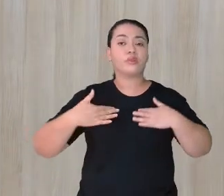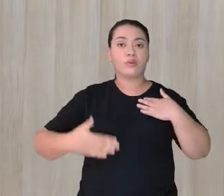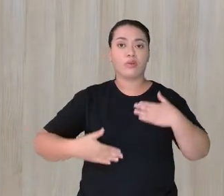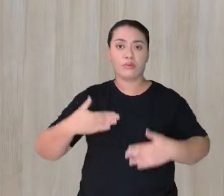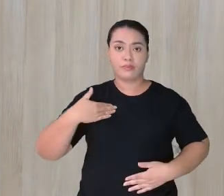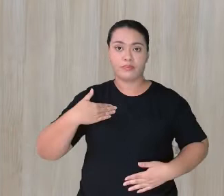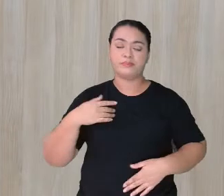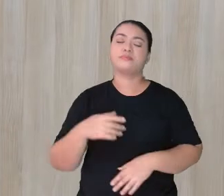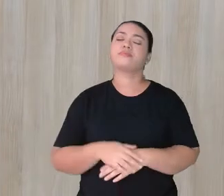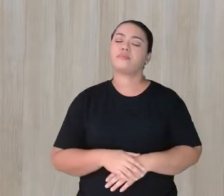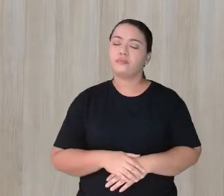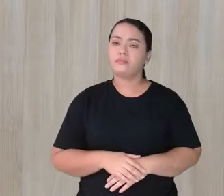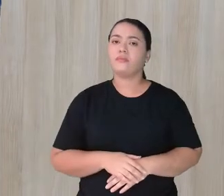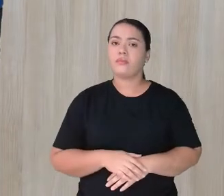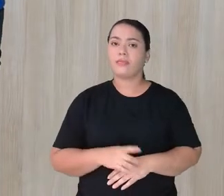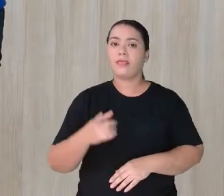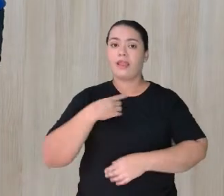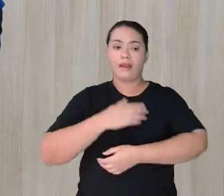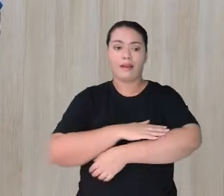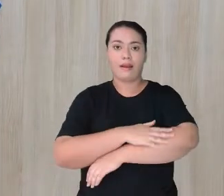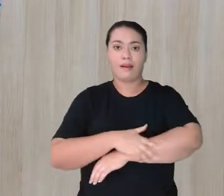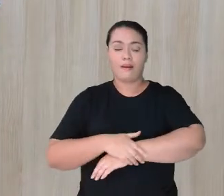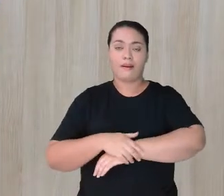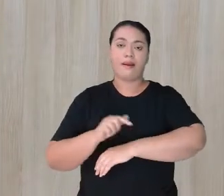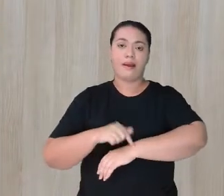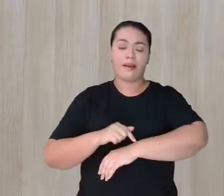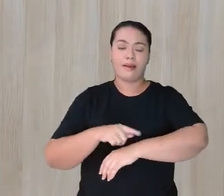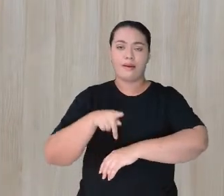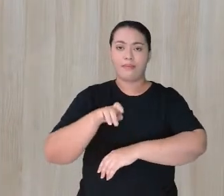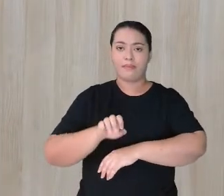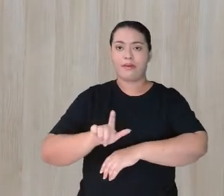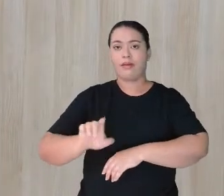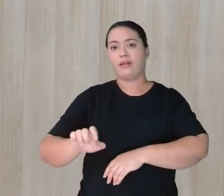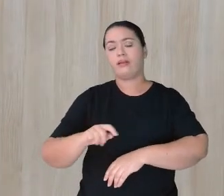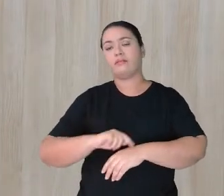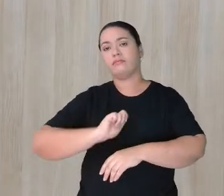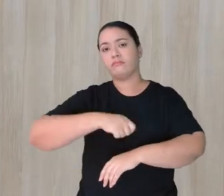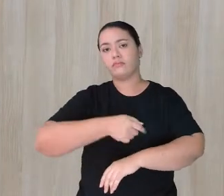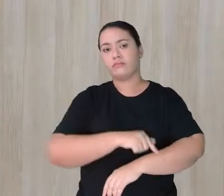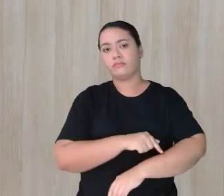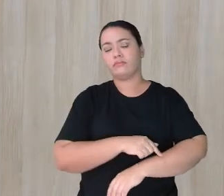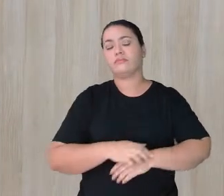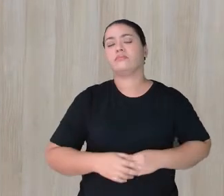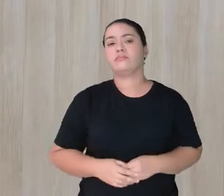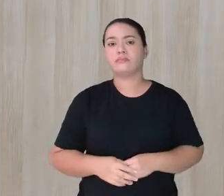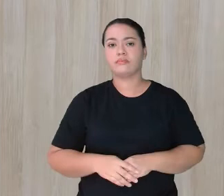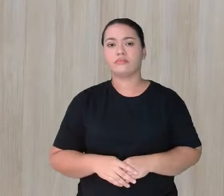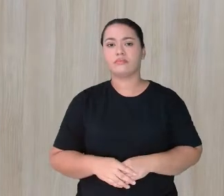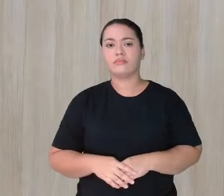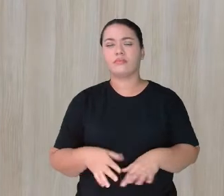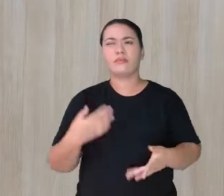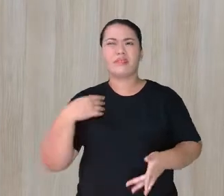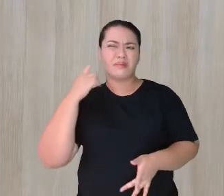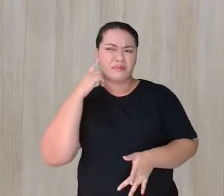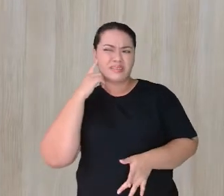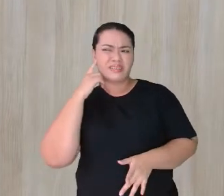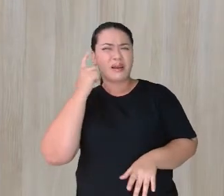saber direitinho qual o maior órgão do corpo humano, então vocês vão saber que é a pele. A gente vai pensar logo,